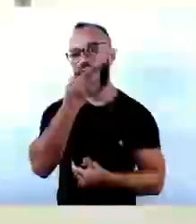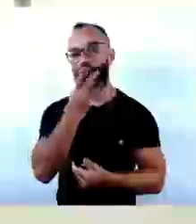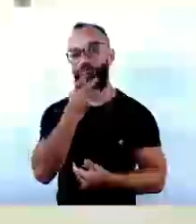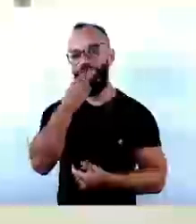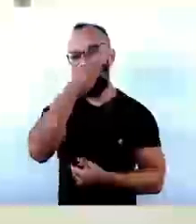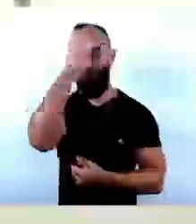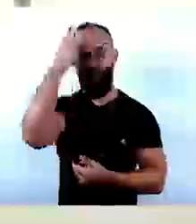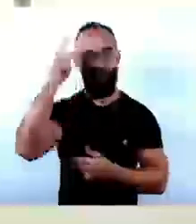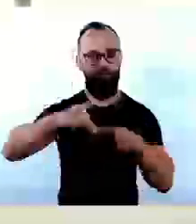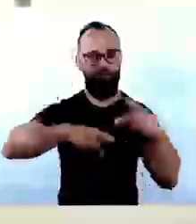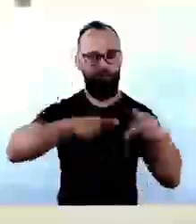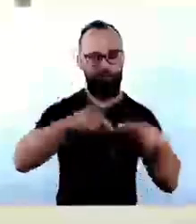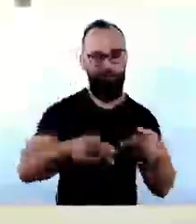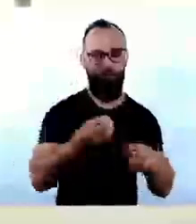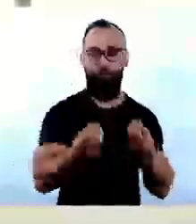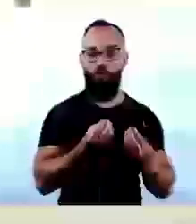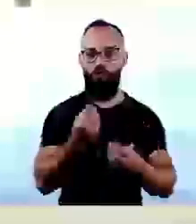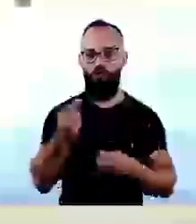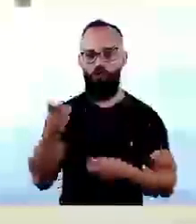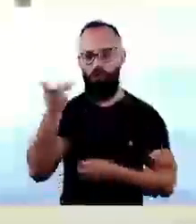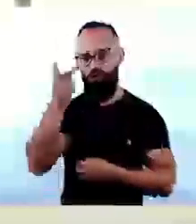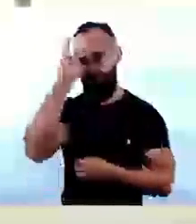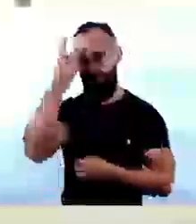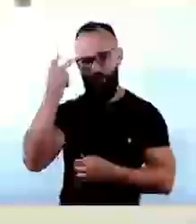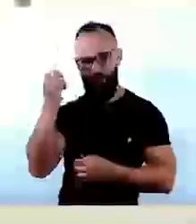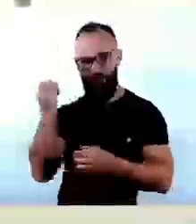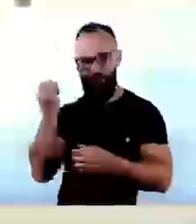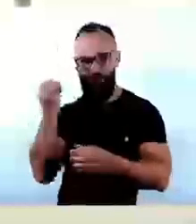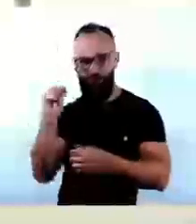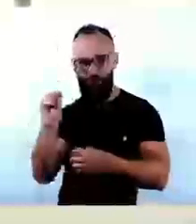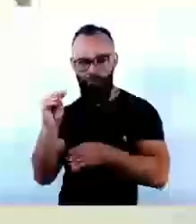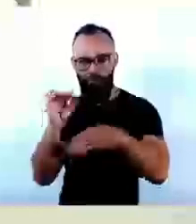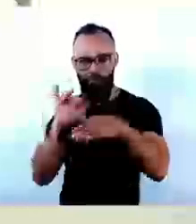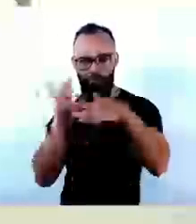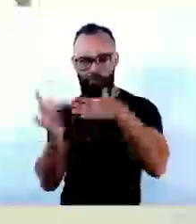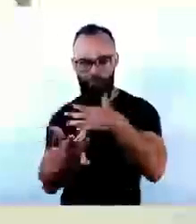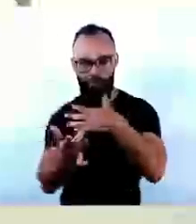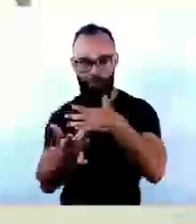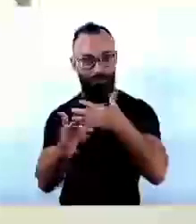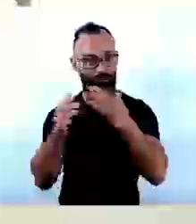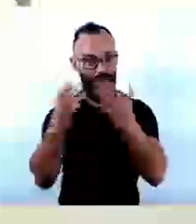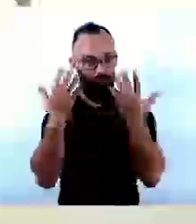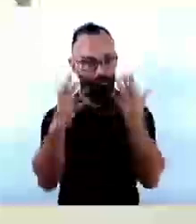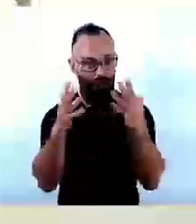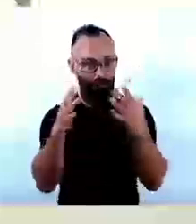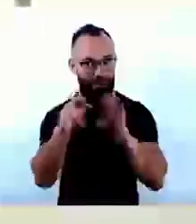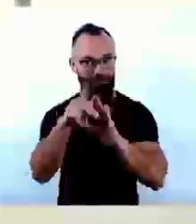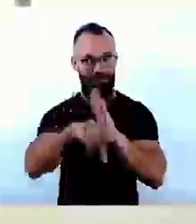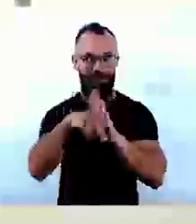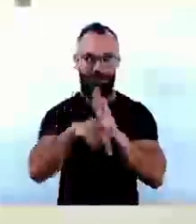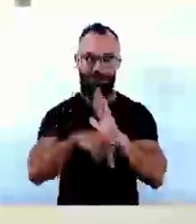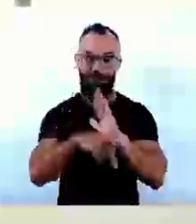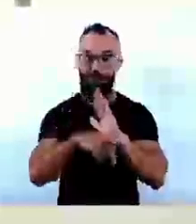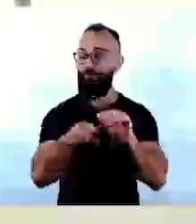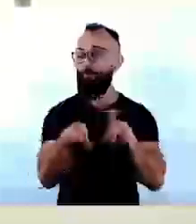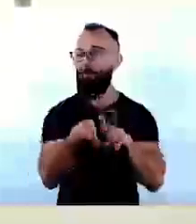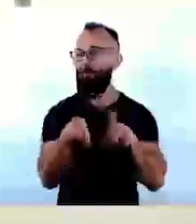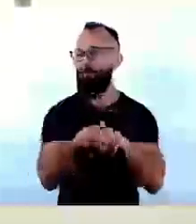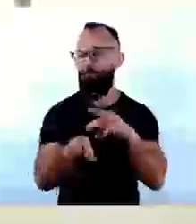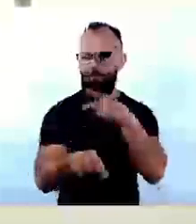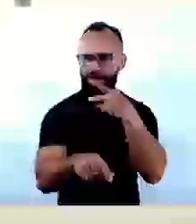como amigo postou na sua rede social Parabéns aí por esse projeto e também falar sobre a nossa reunião que a gente teve no Bela Vista né